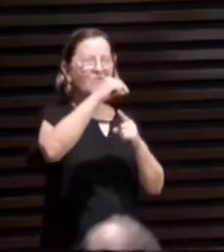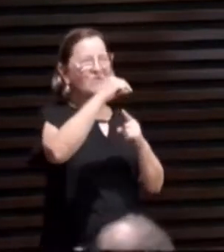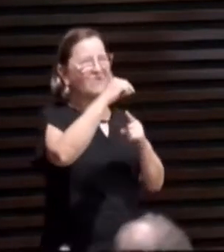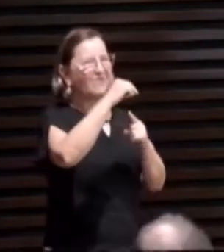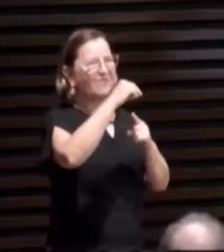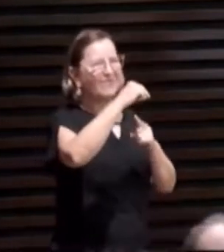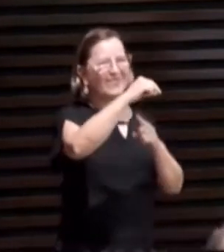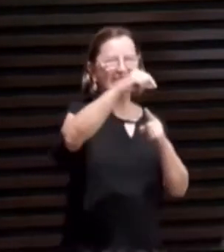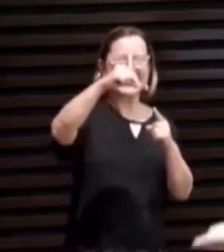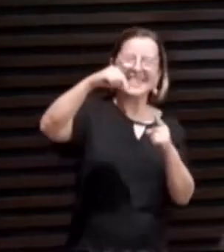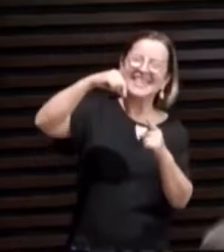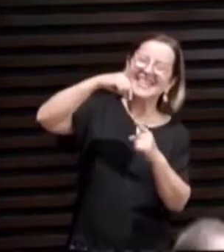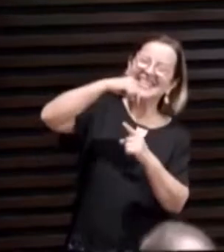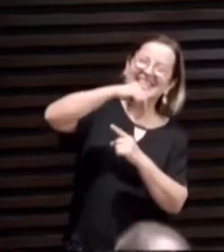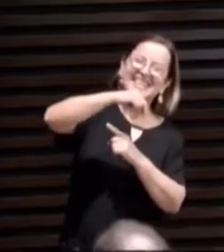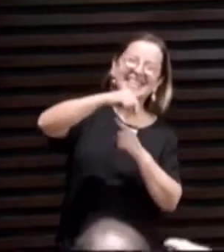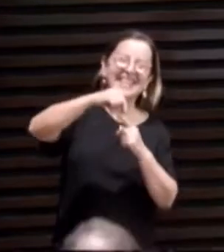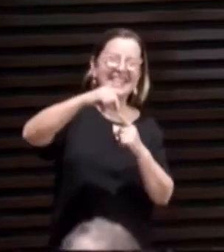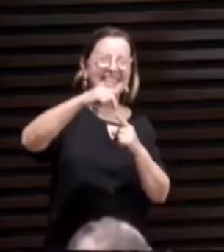Santo,